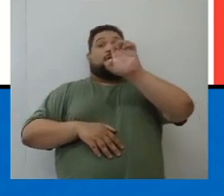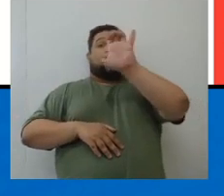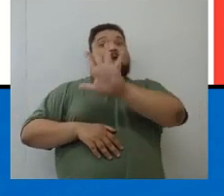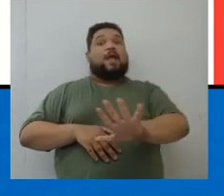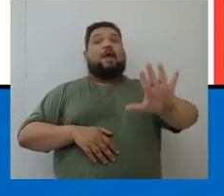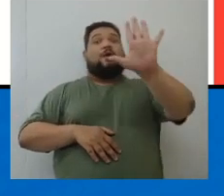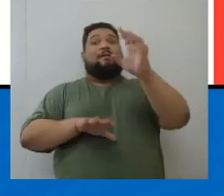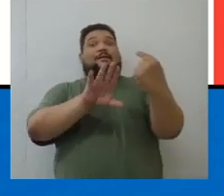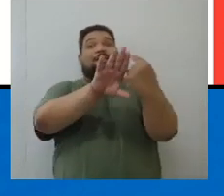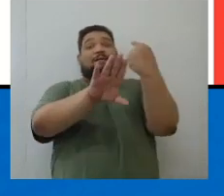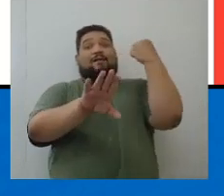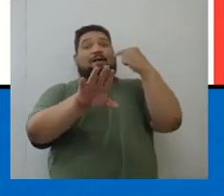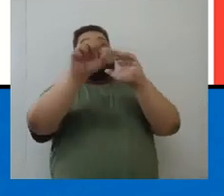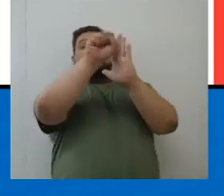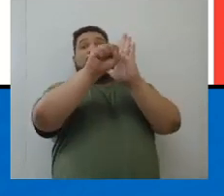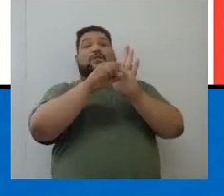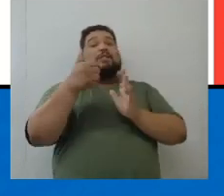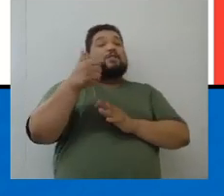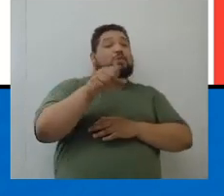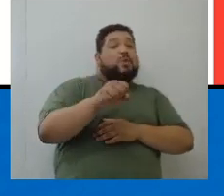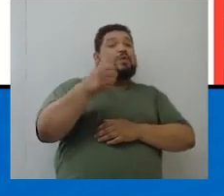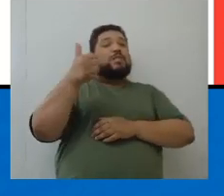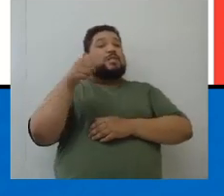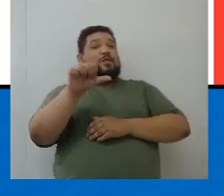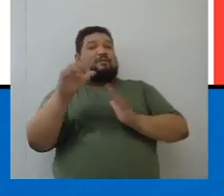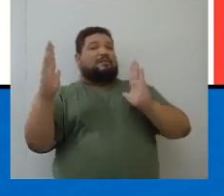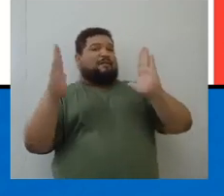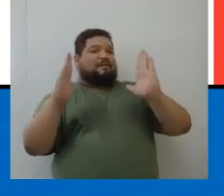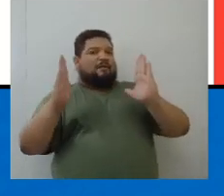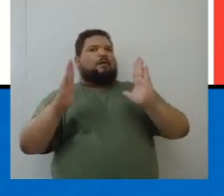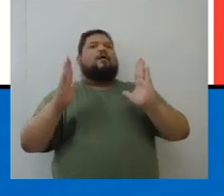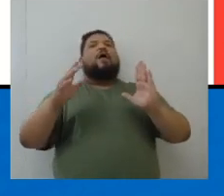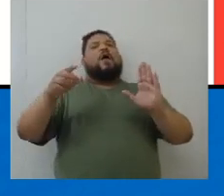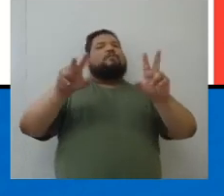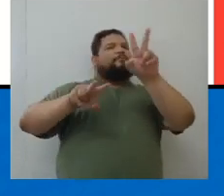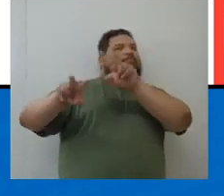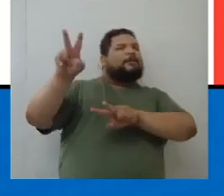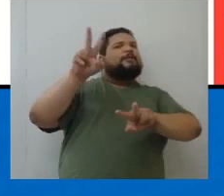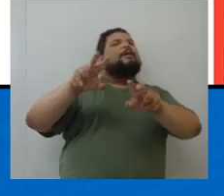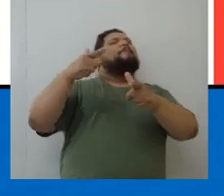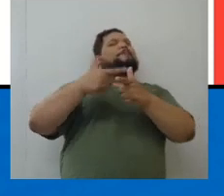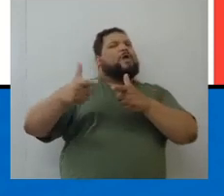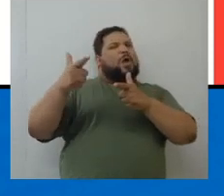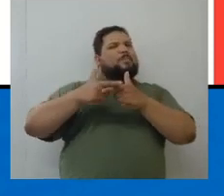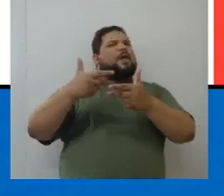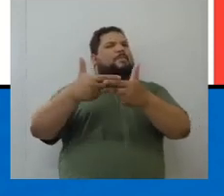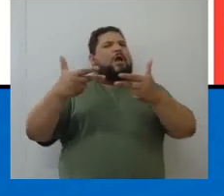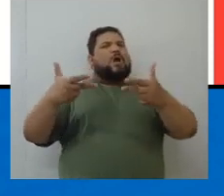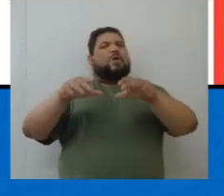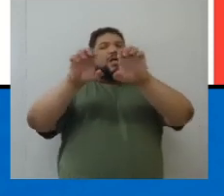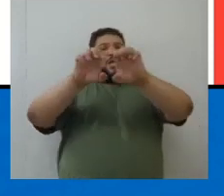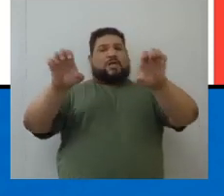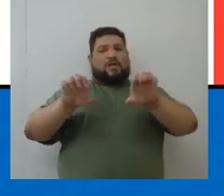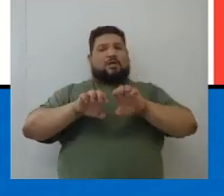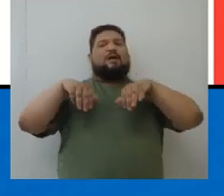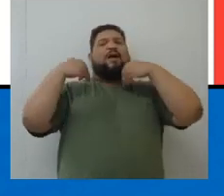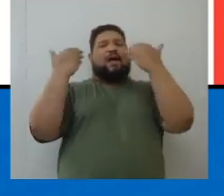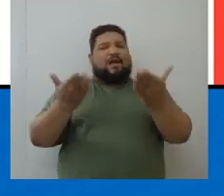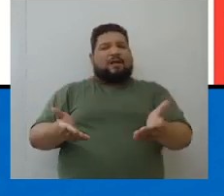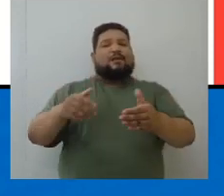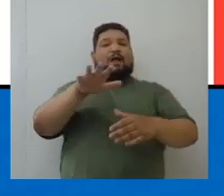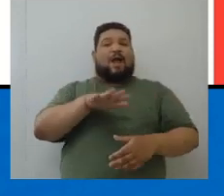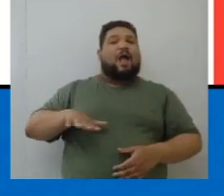no século XVIII, século XIX, você consegue enxergar uma série de problemas estruturais que existem nesses